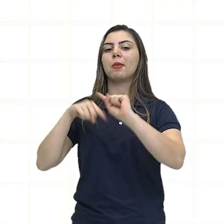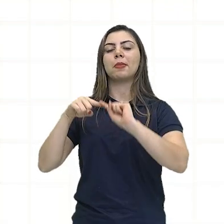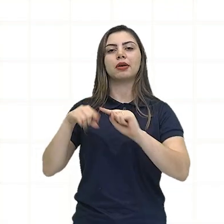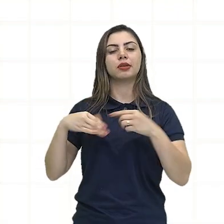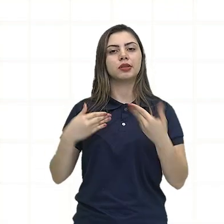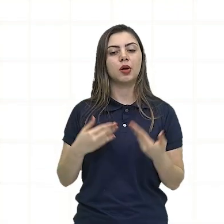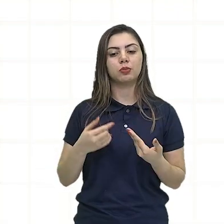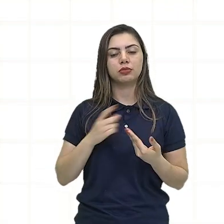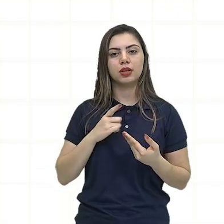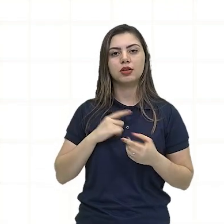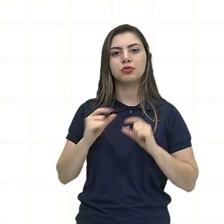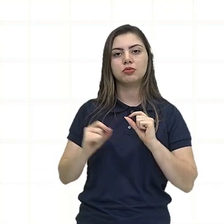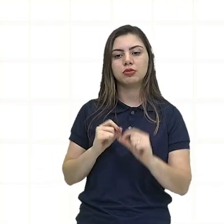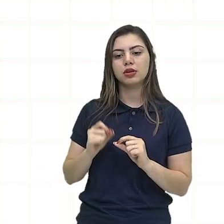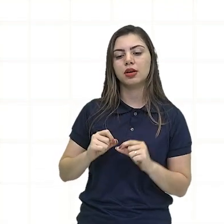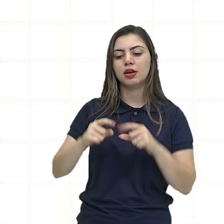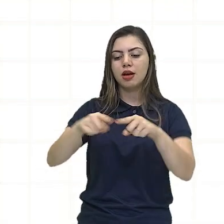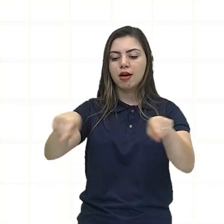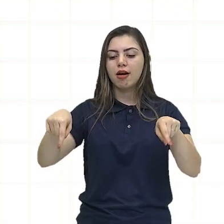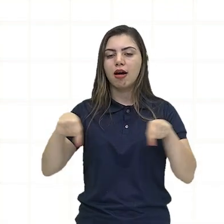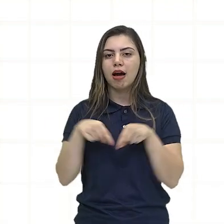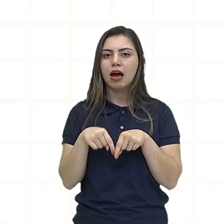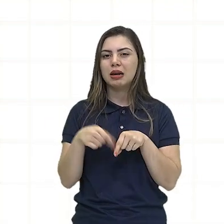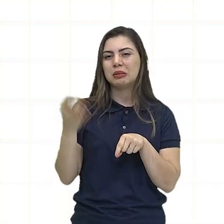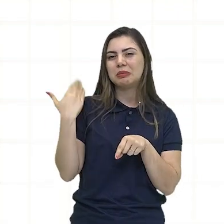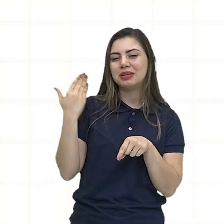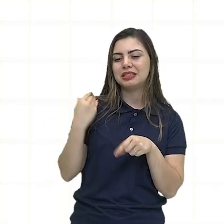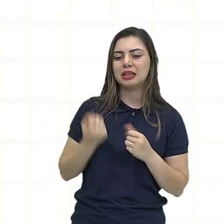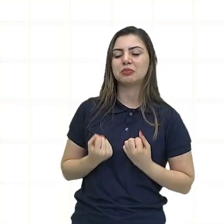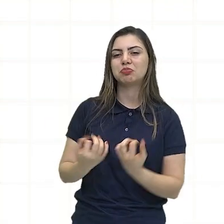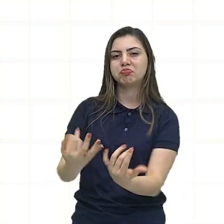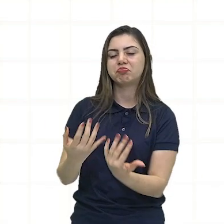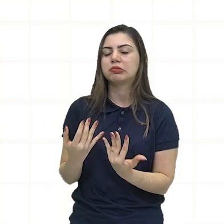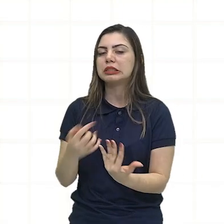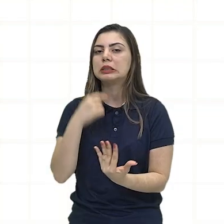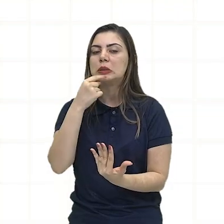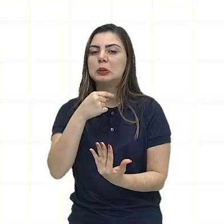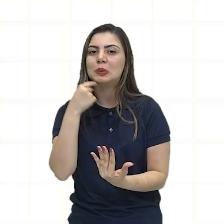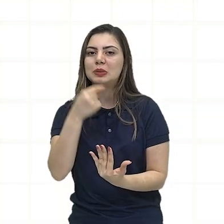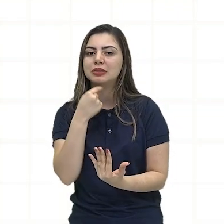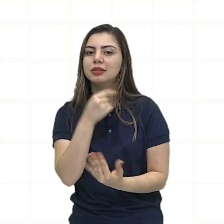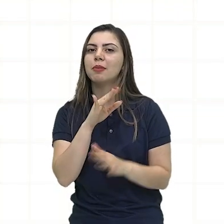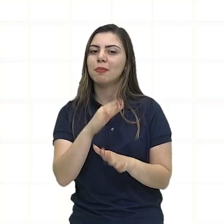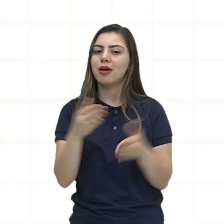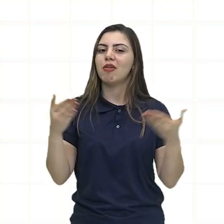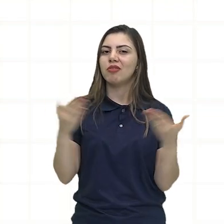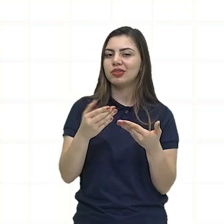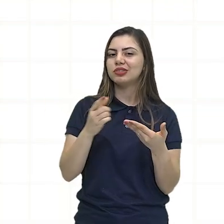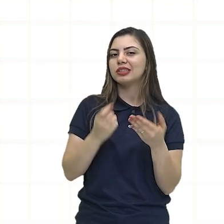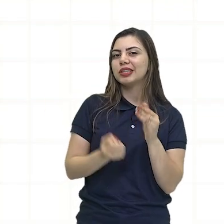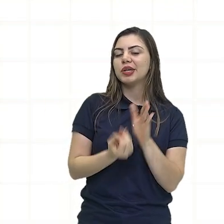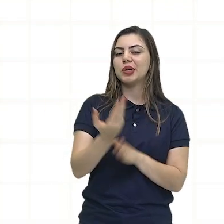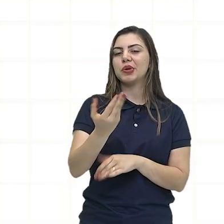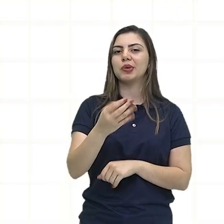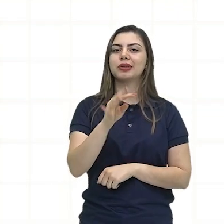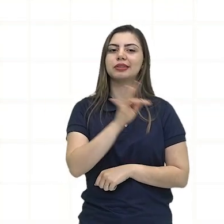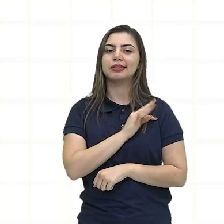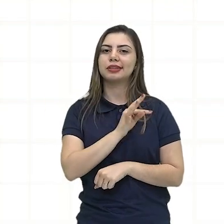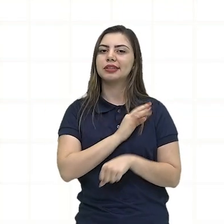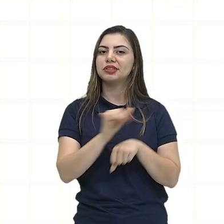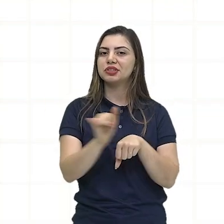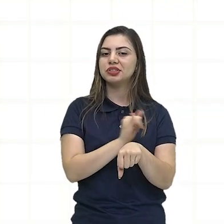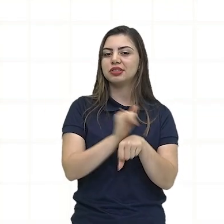expansão da agricultura para áreas antes inabitáveis, né, que agora só vai ser habitável graças a essa técnica da